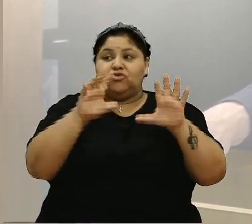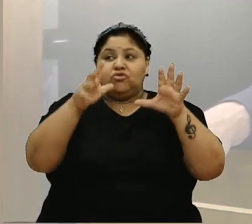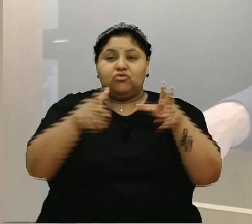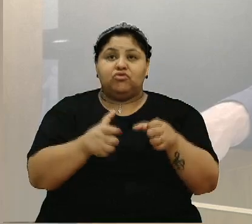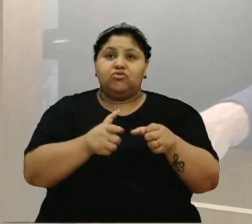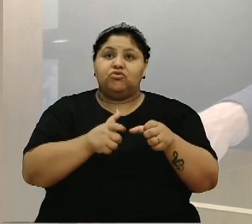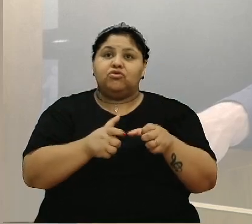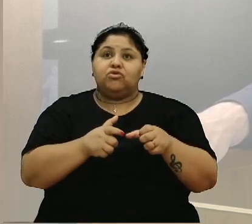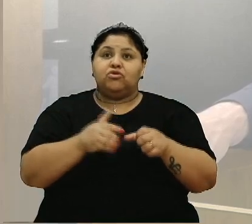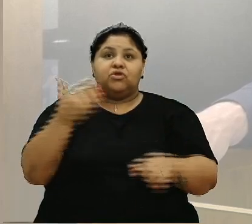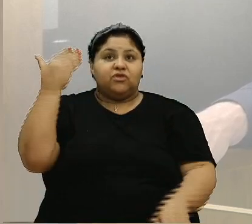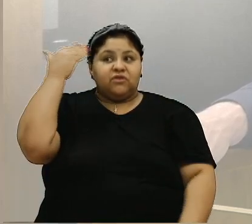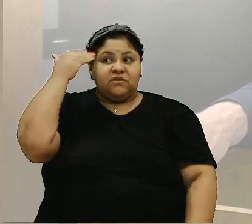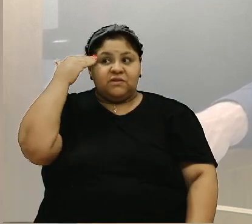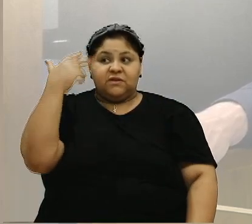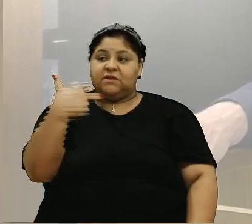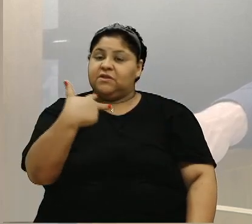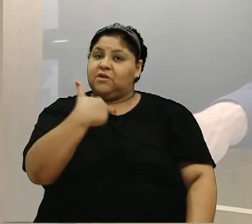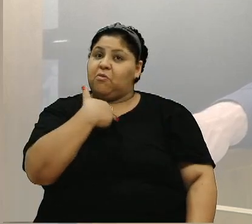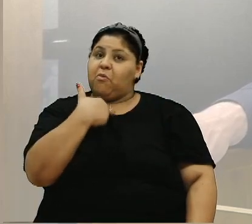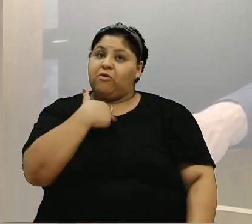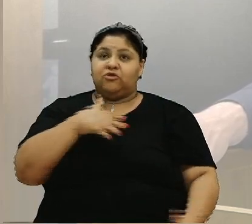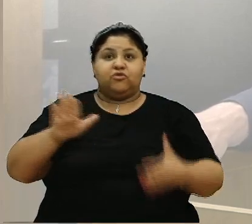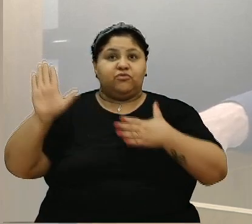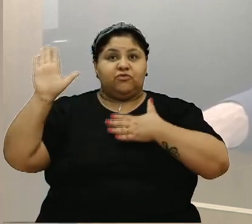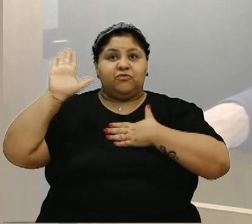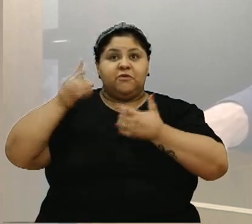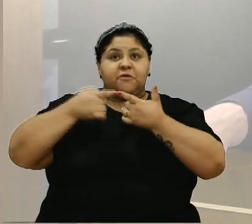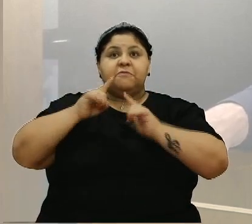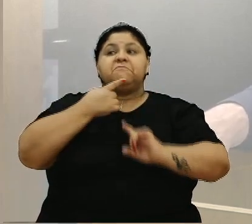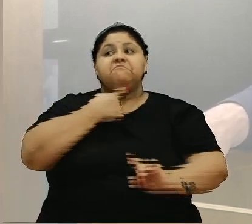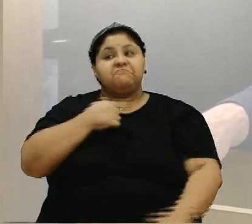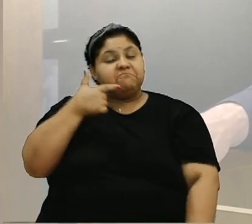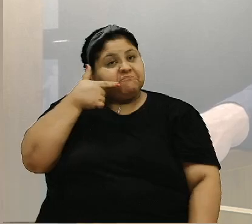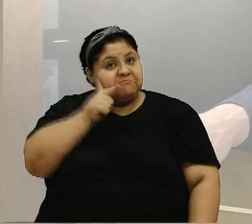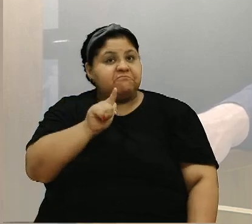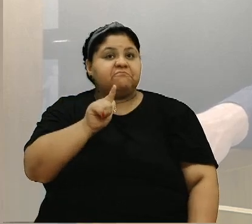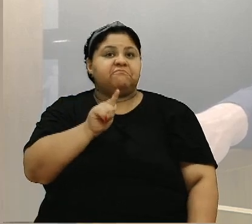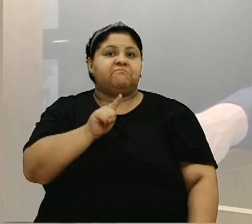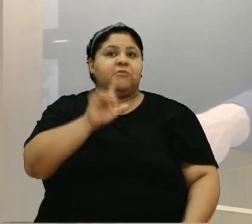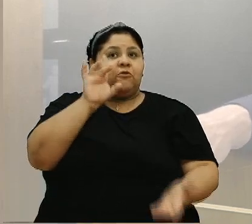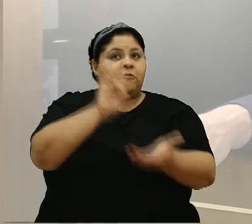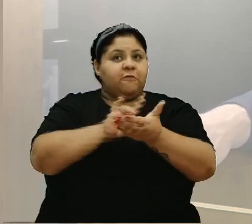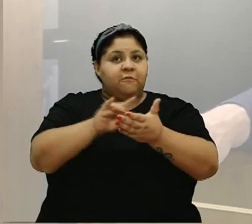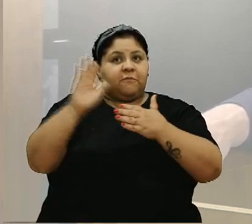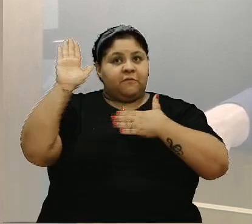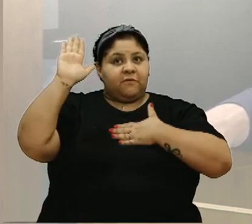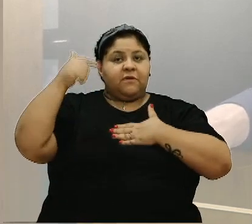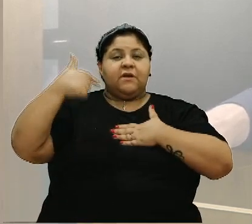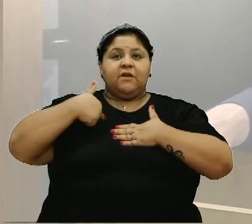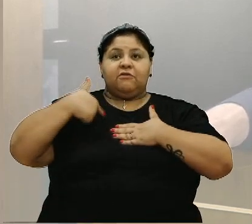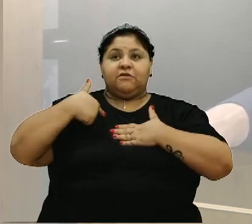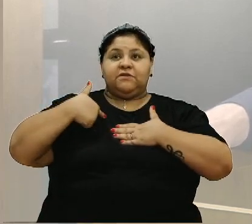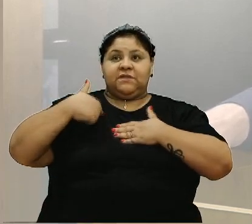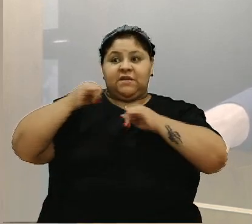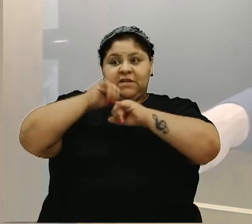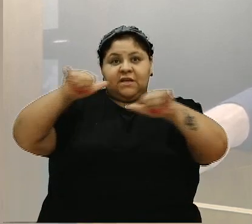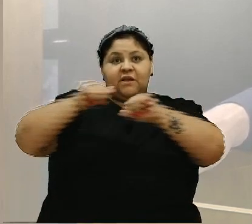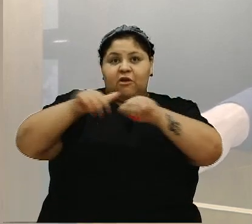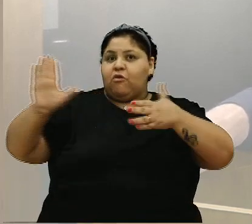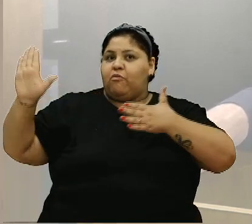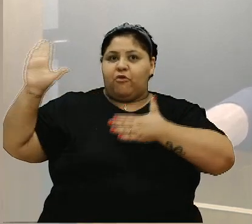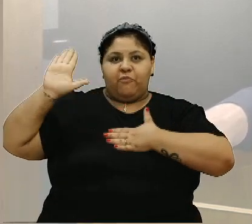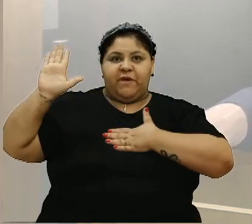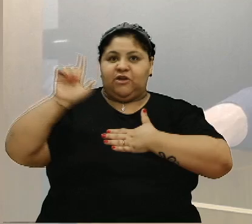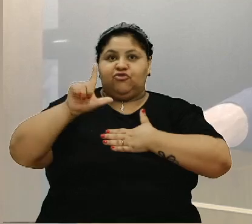até coisas que eu sei que não pode ser realizado, foram prometidas, mas eu desejo que consiga prometer. Eu sei que em campanha, na hora do desespero, a gente promete até o